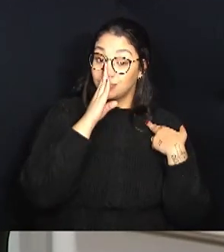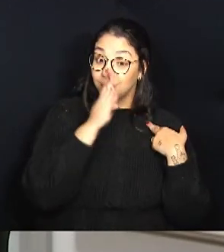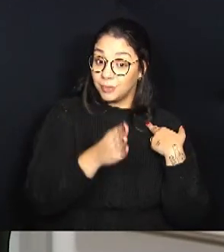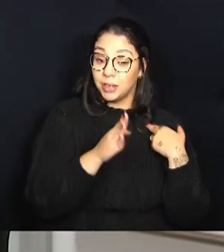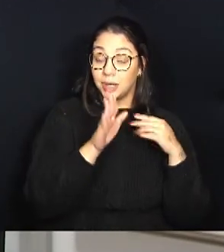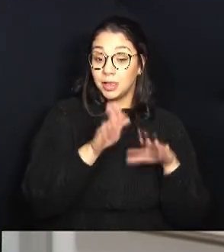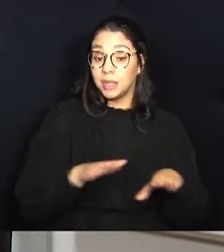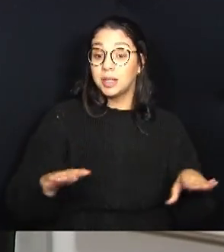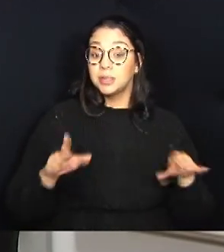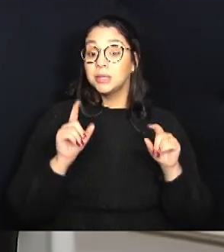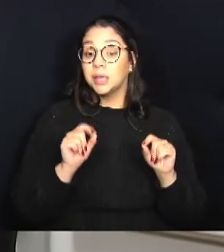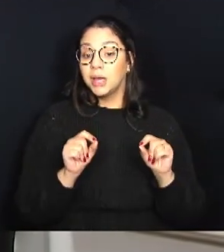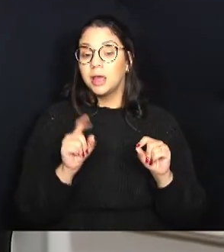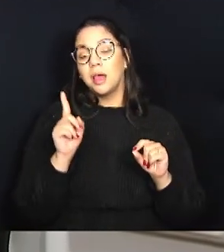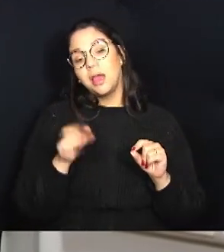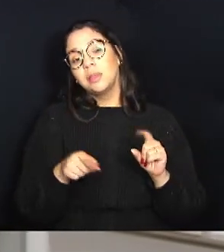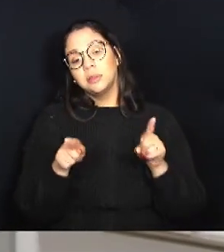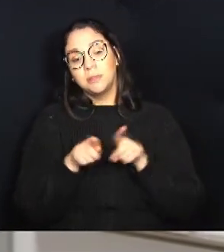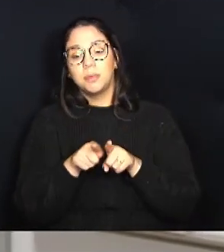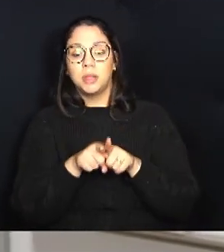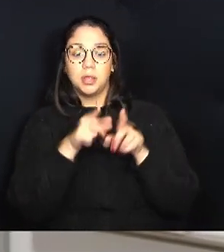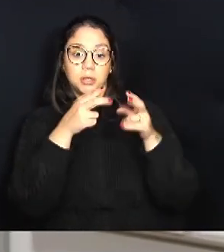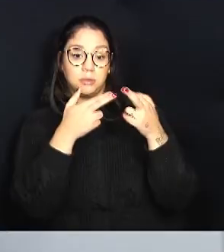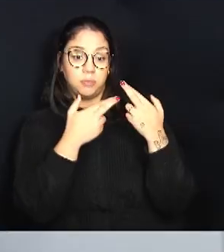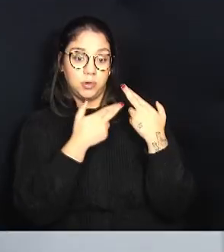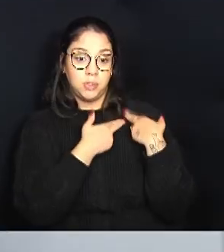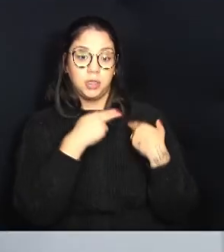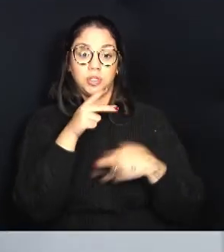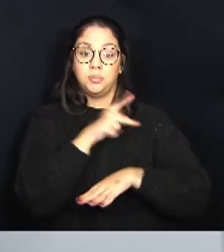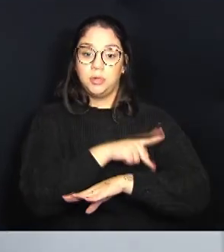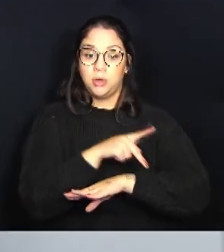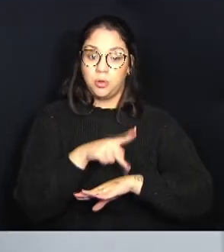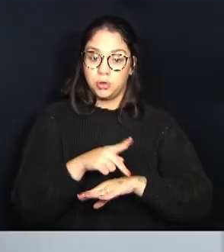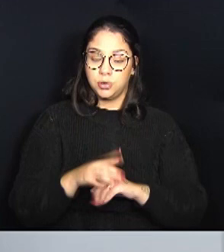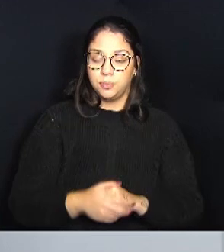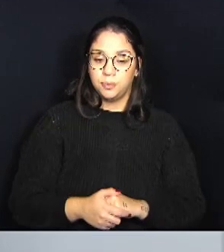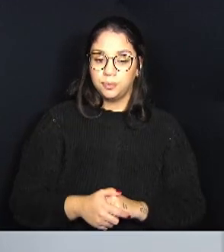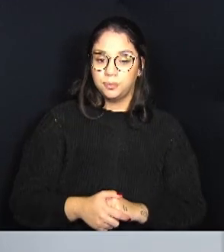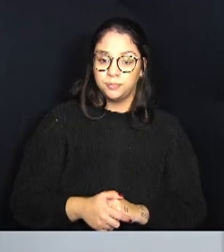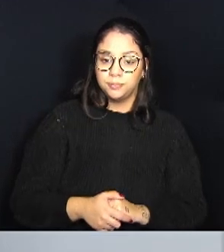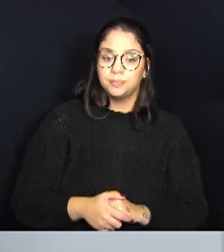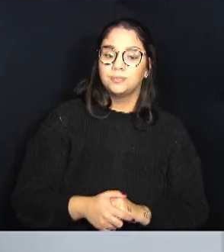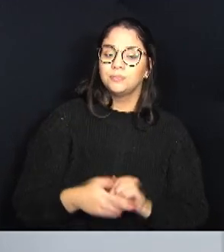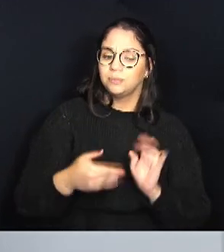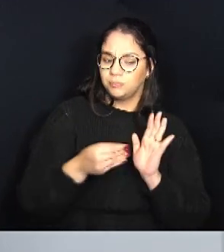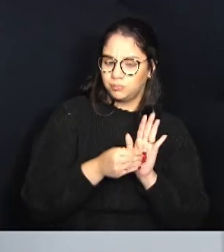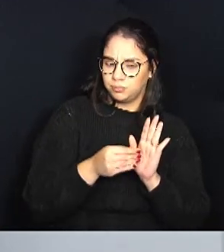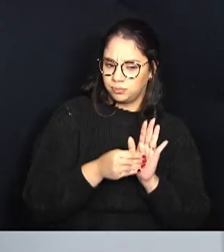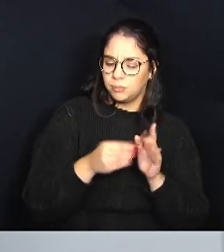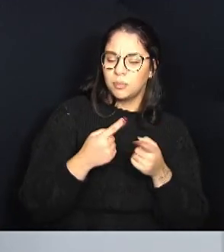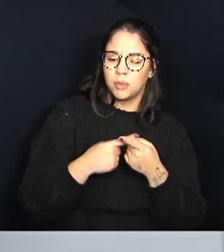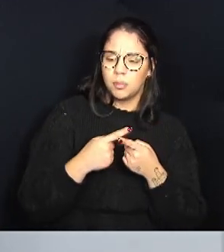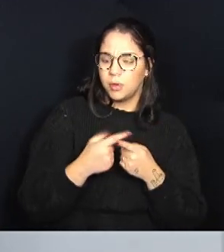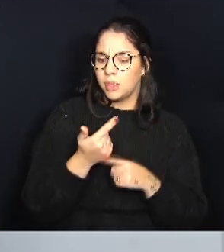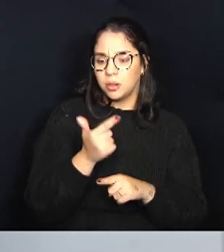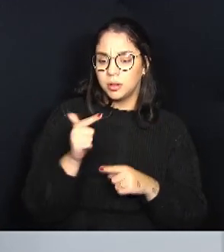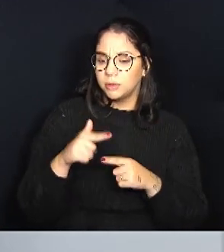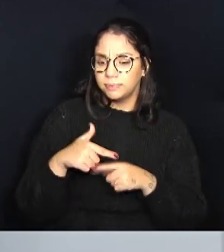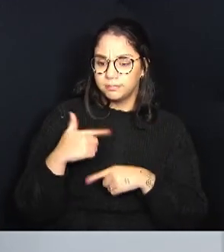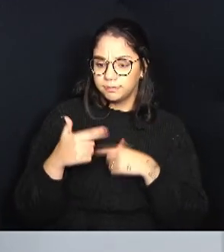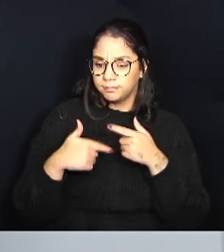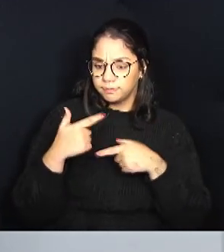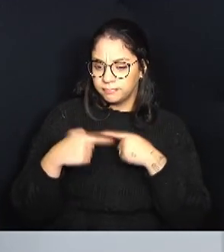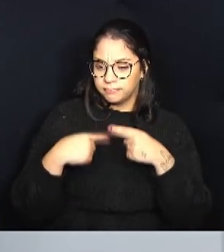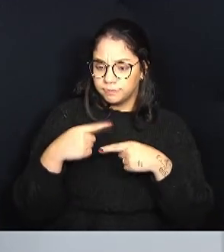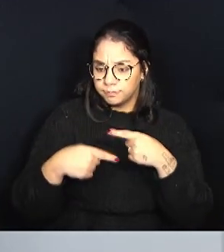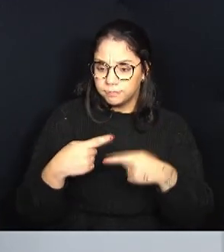criança também implica responsabilidade pedagógica. E ele está irregular porque ele não completou essa transição que ficou